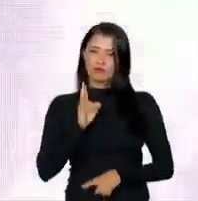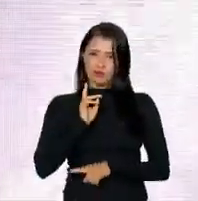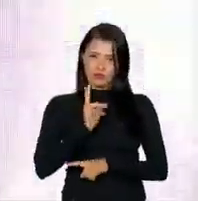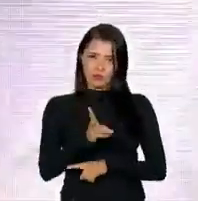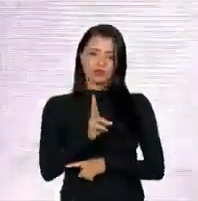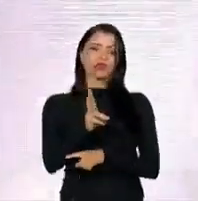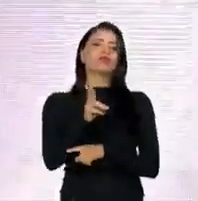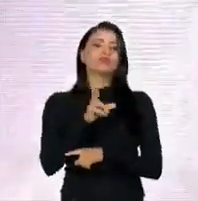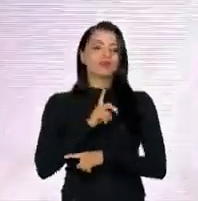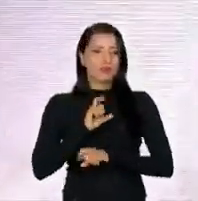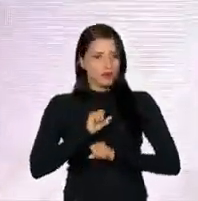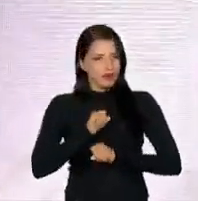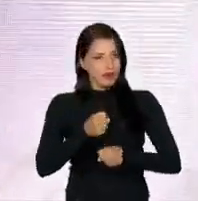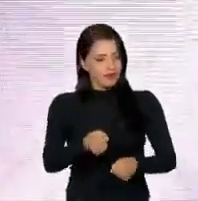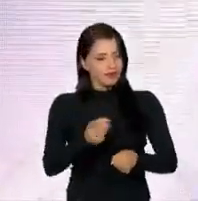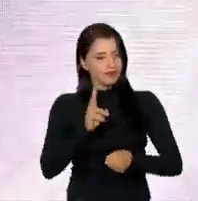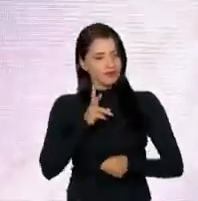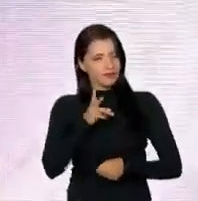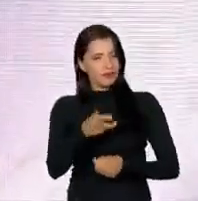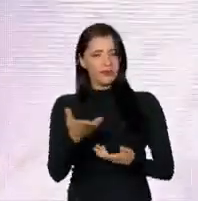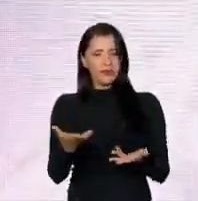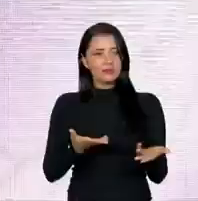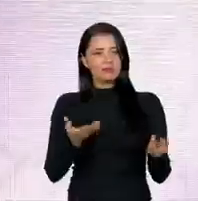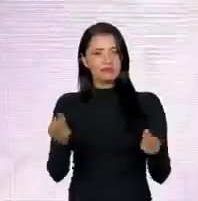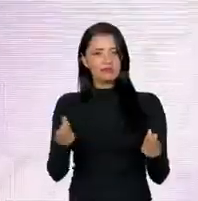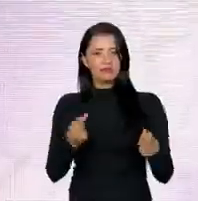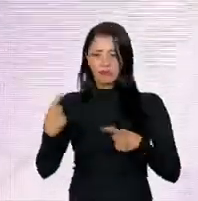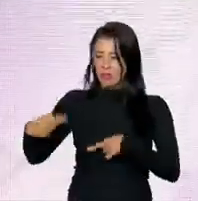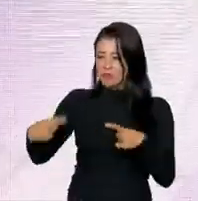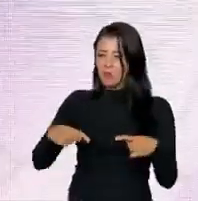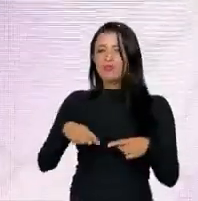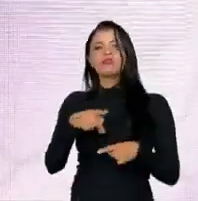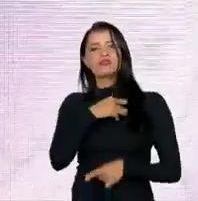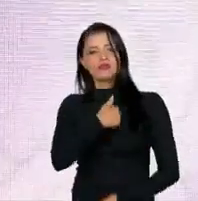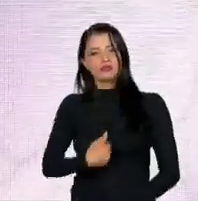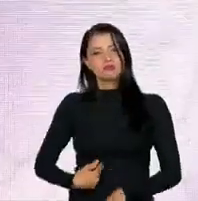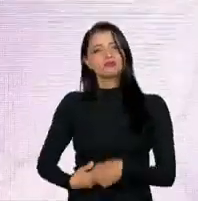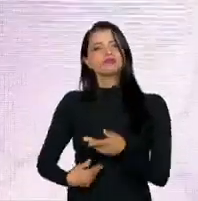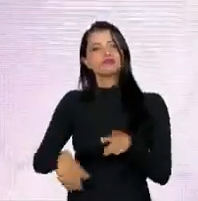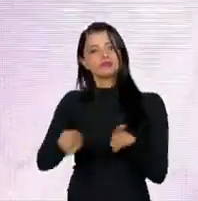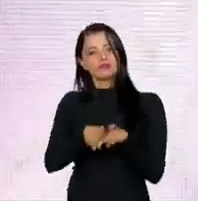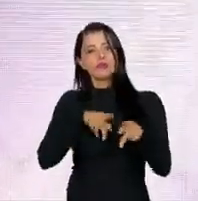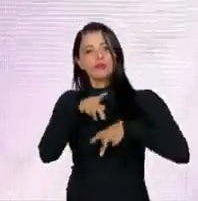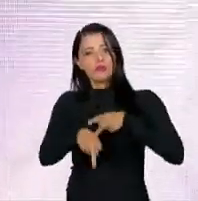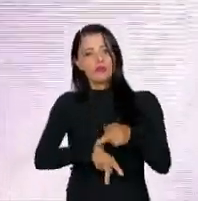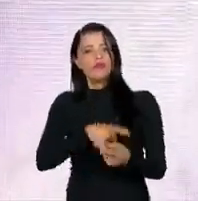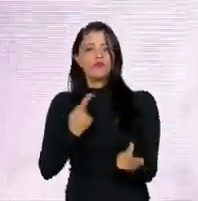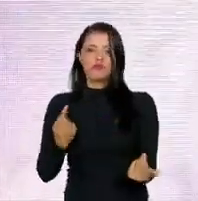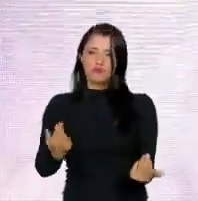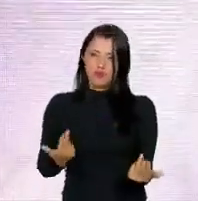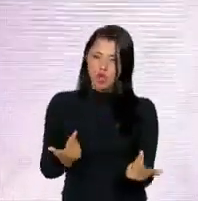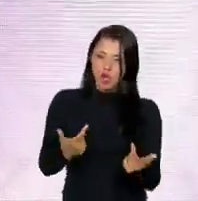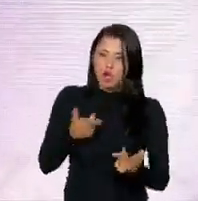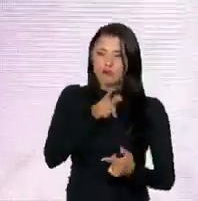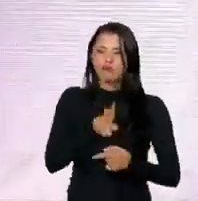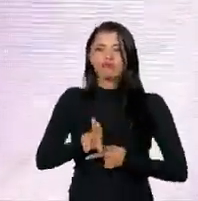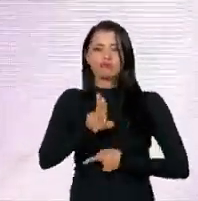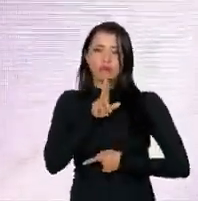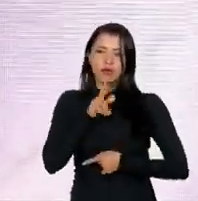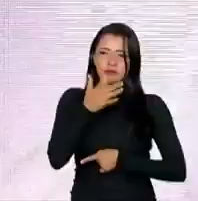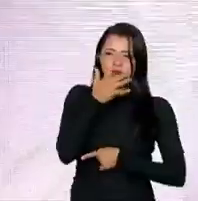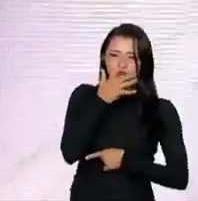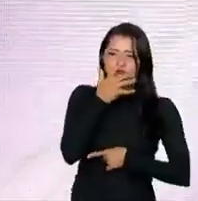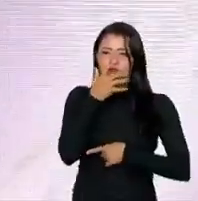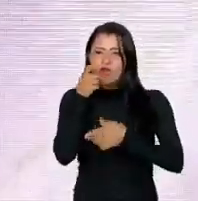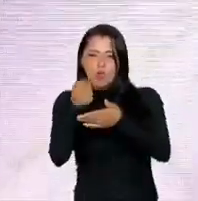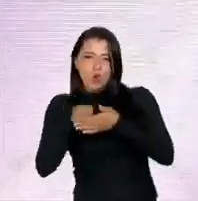a gente faz da política pública também uma trincheira de luta. Mas até